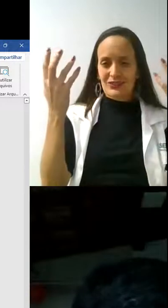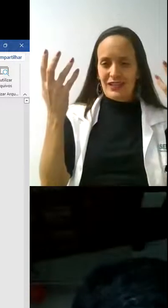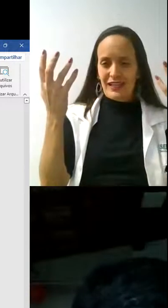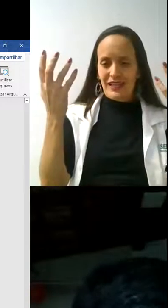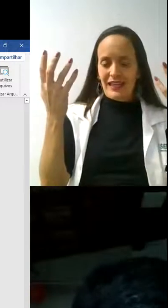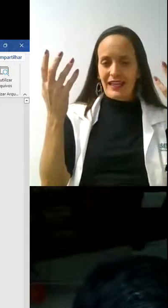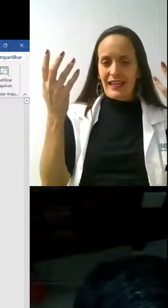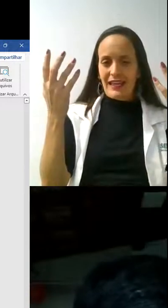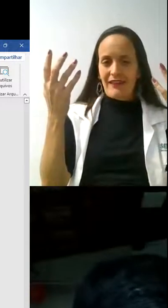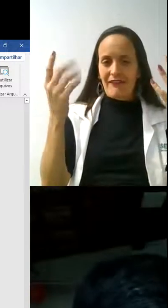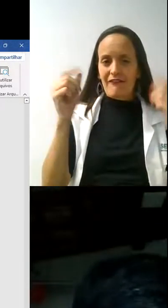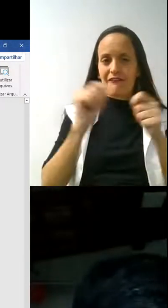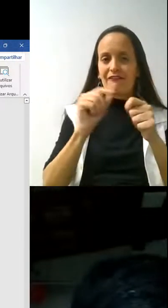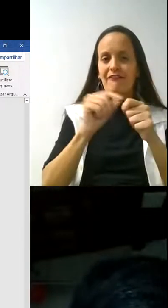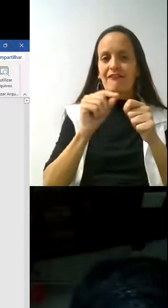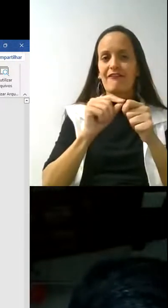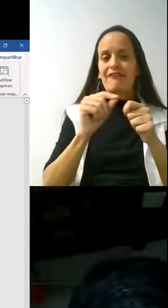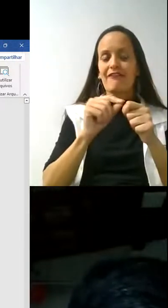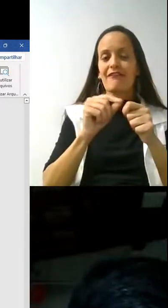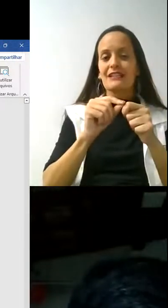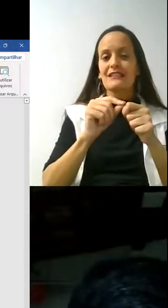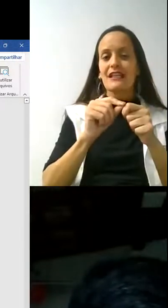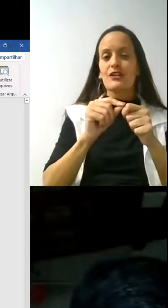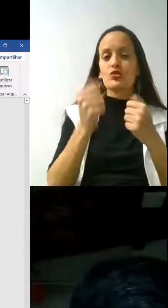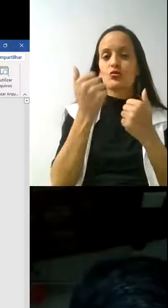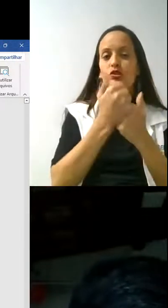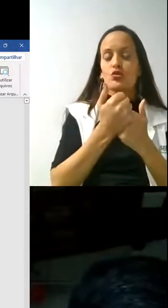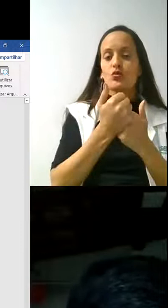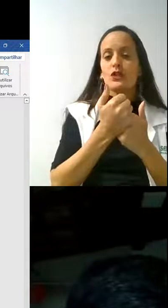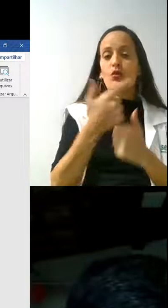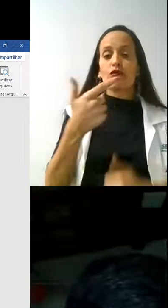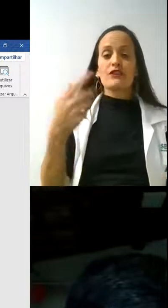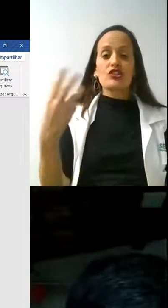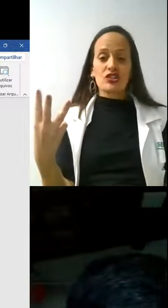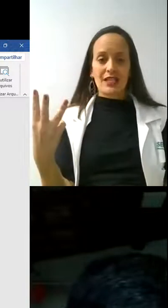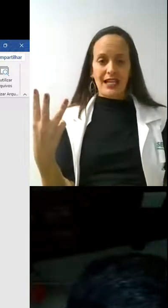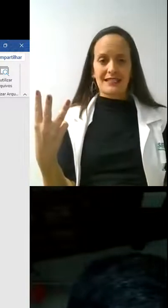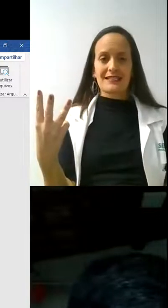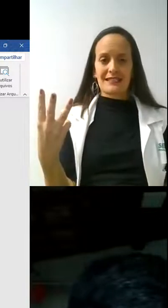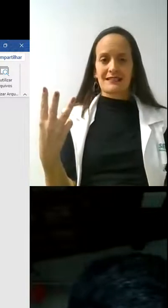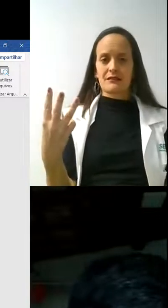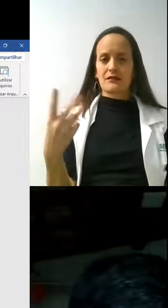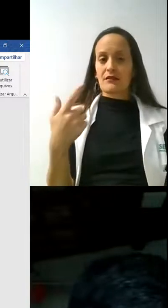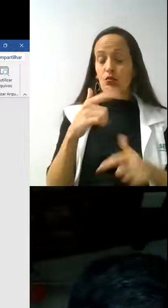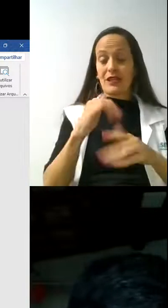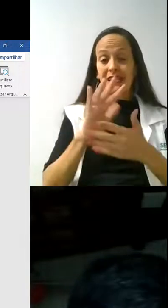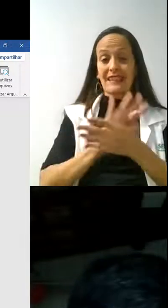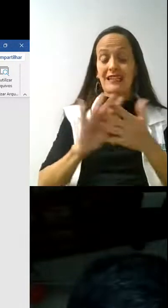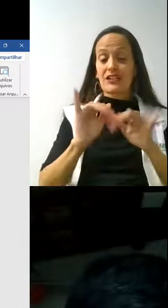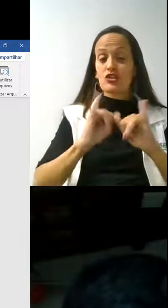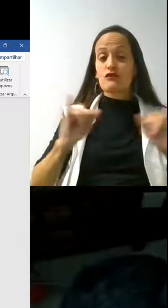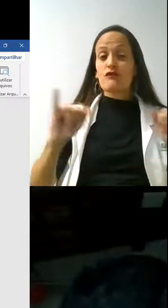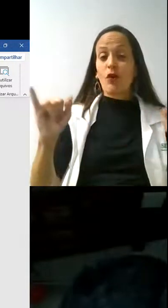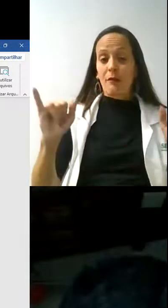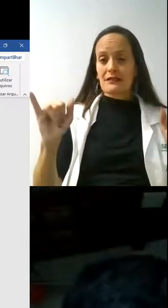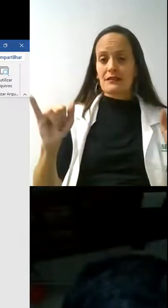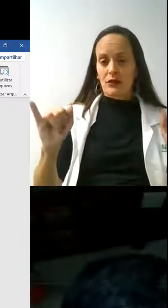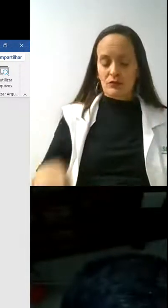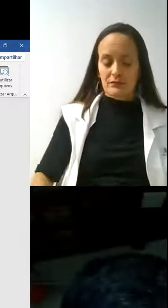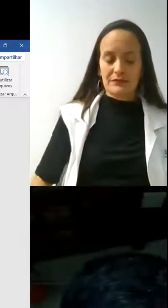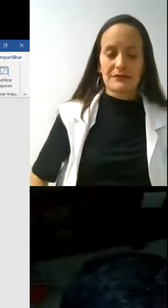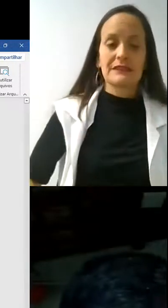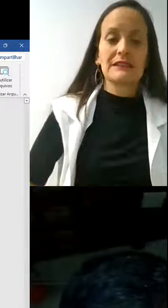será substituído por um número 23. Então, aqui, por exemplo, ó, não tem nada, nenhuma informação de rede secundária. Então, aqui